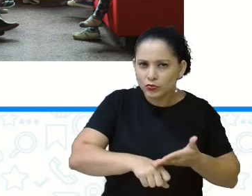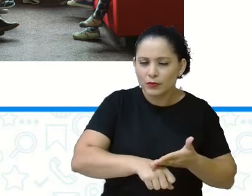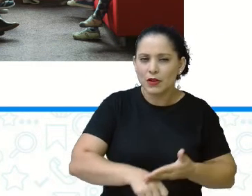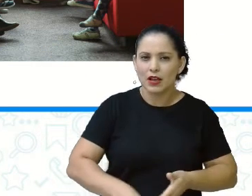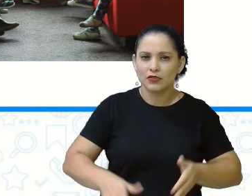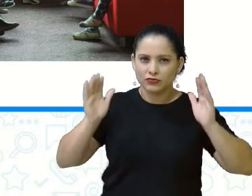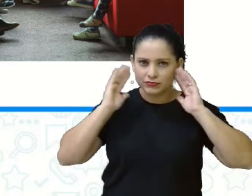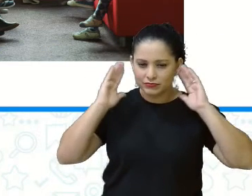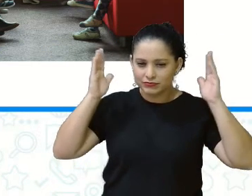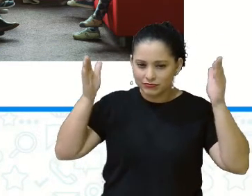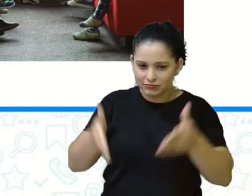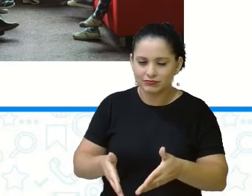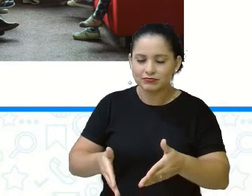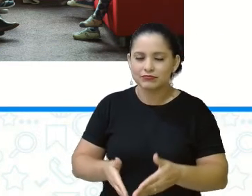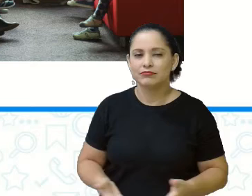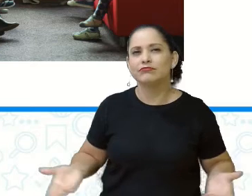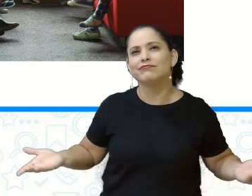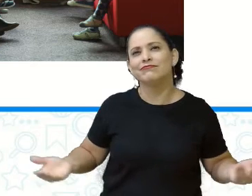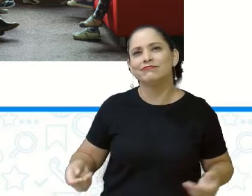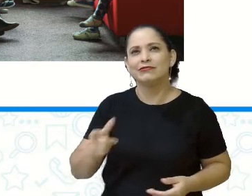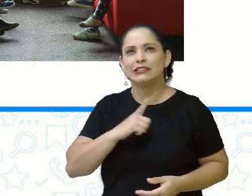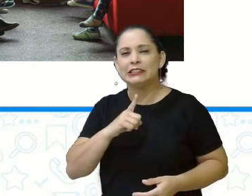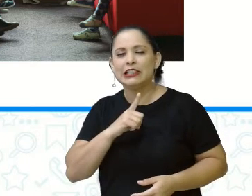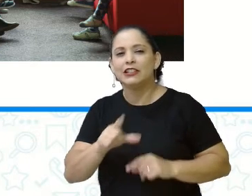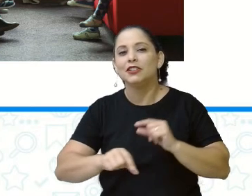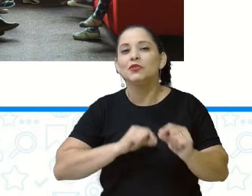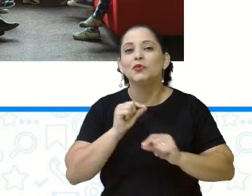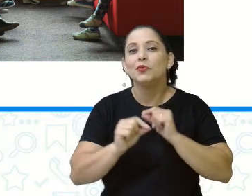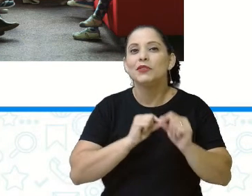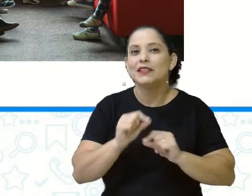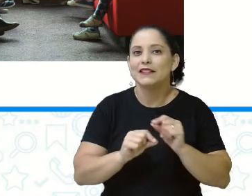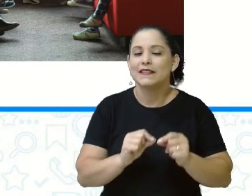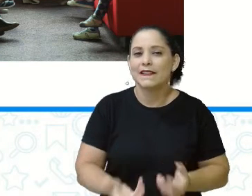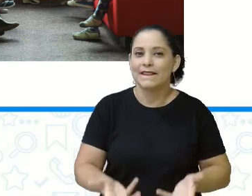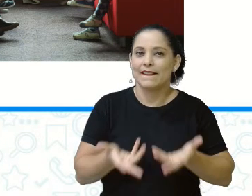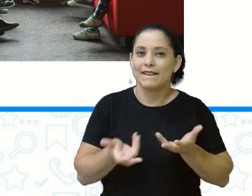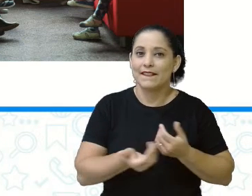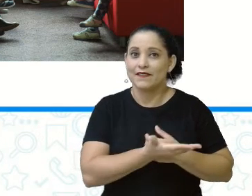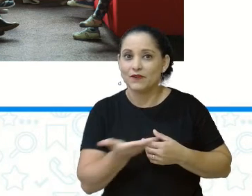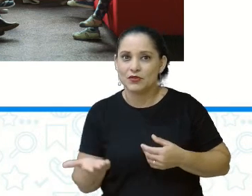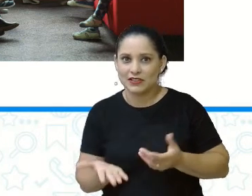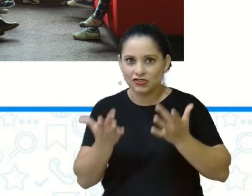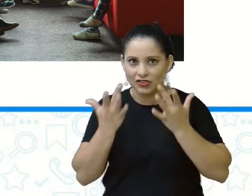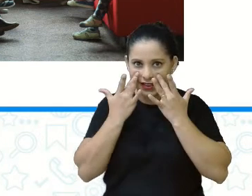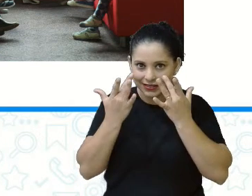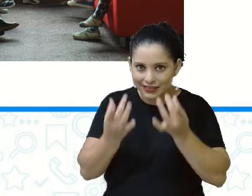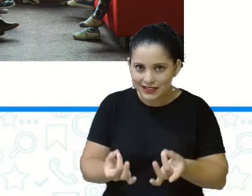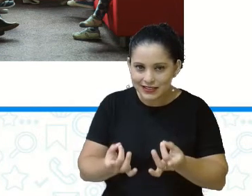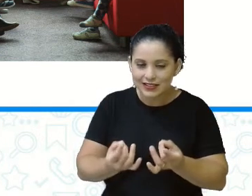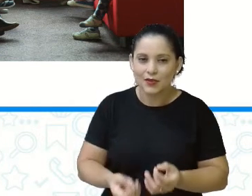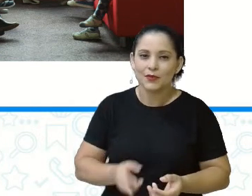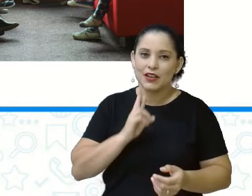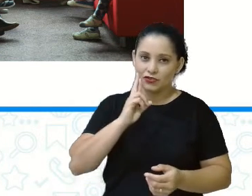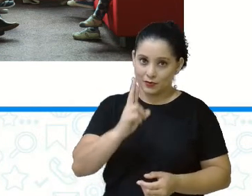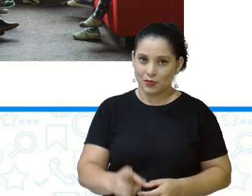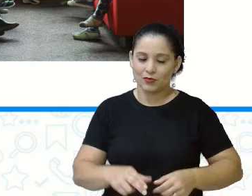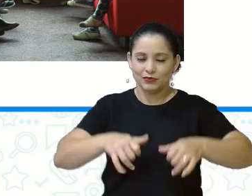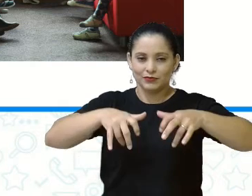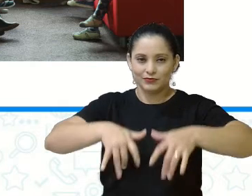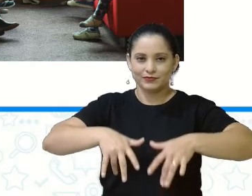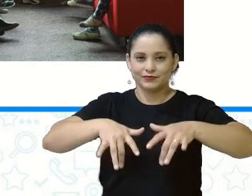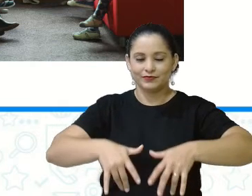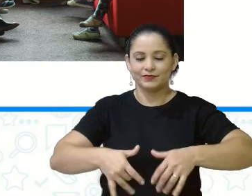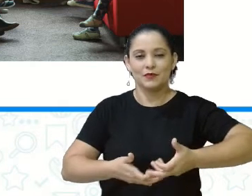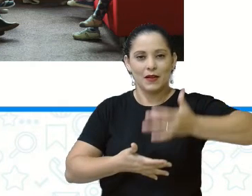que tem algum tipo de mensagem? Eu quero que vocês fiquem atentos agora e me respondam no aplicativo, tá?